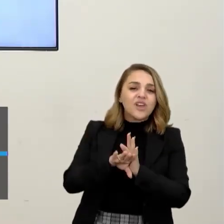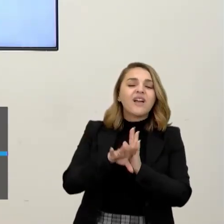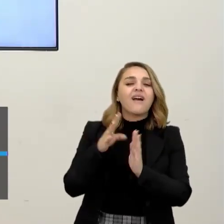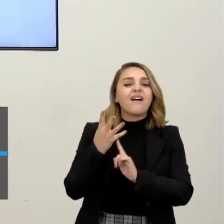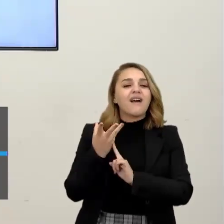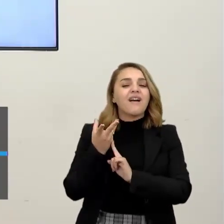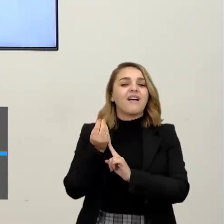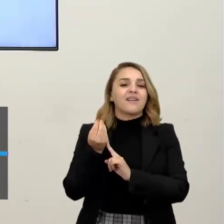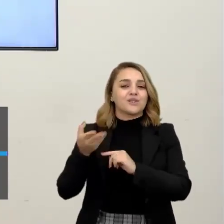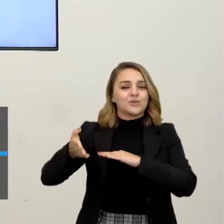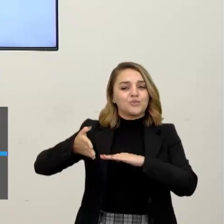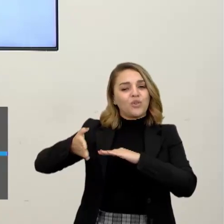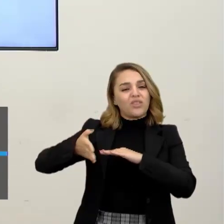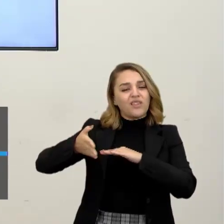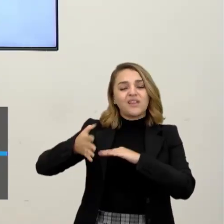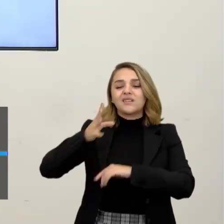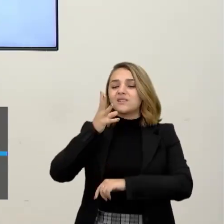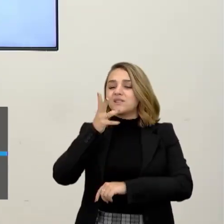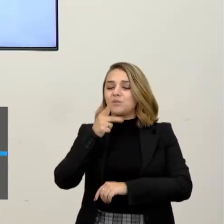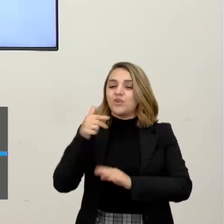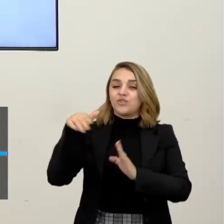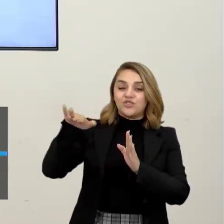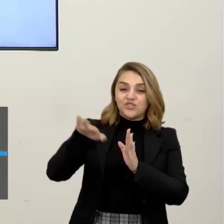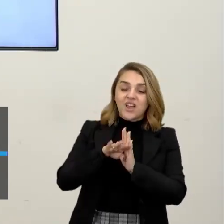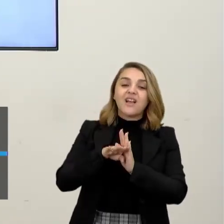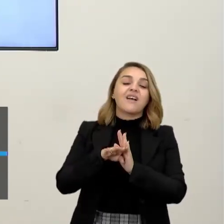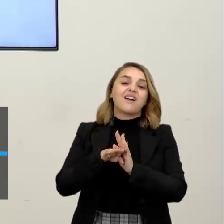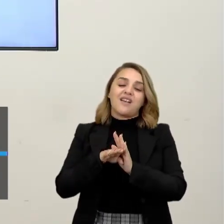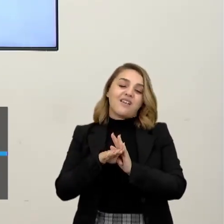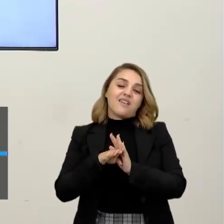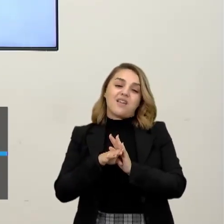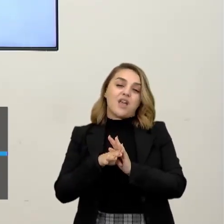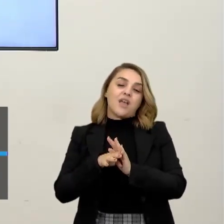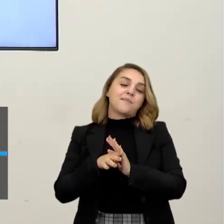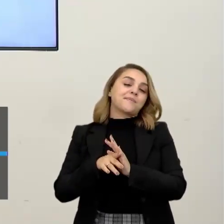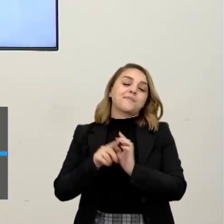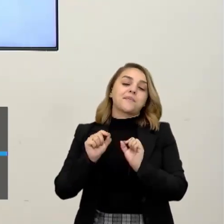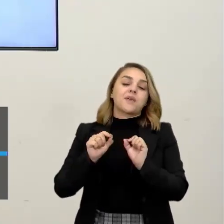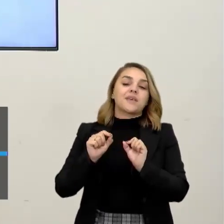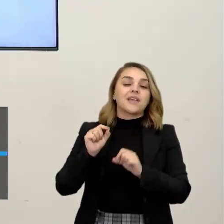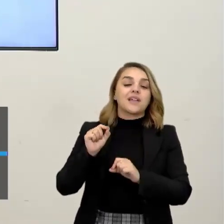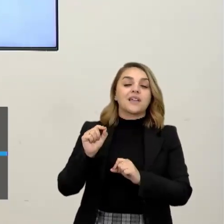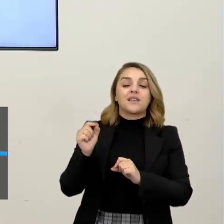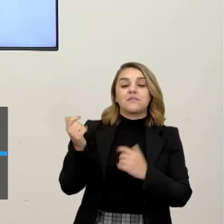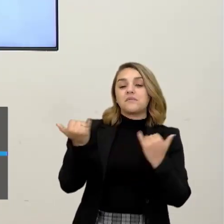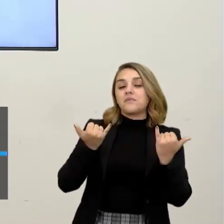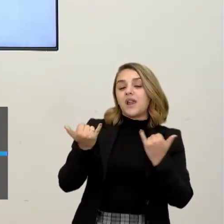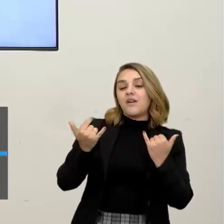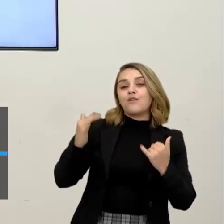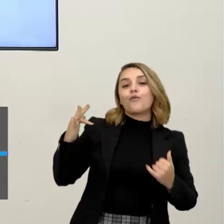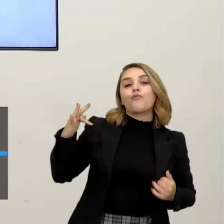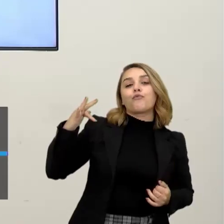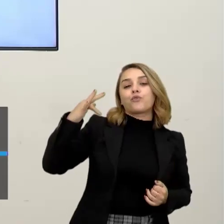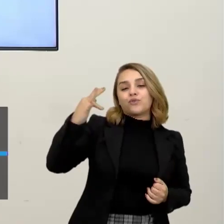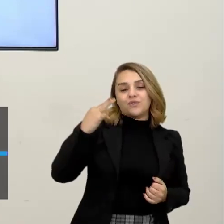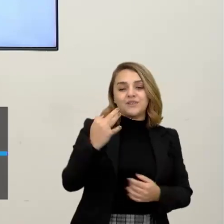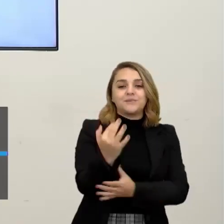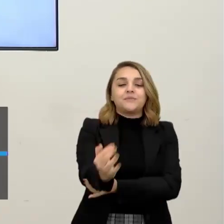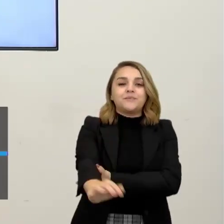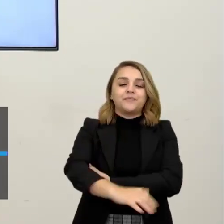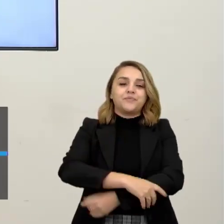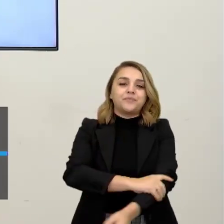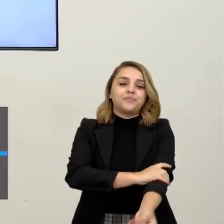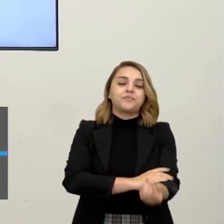moderna demorou de chegar. Tanto que quando eles chegaram aqui, eles eram chamados de futuristas, eram chamados de... assim, falavam que eles